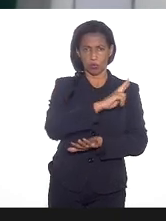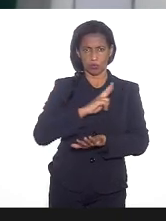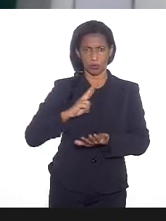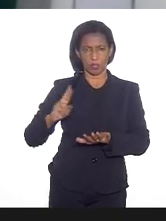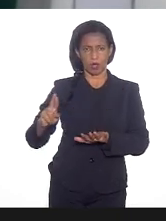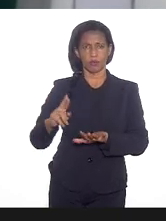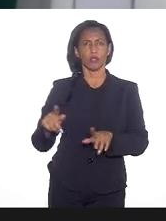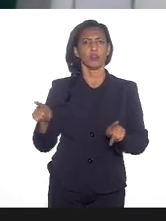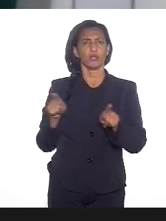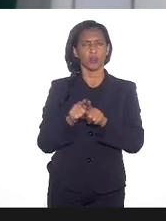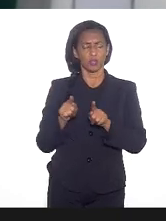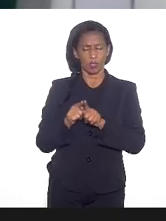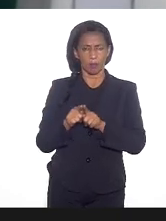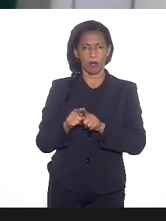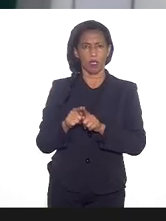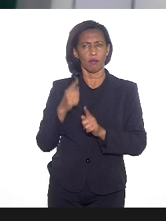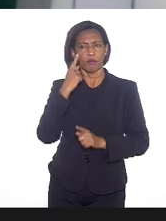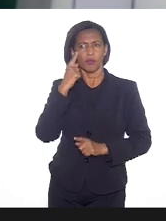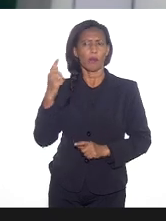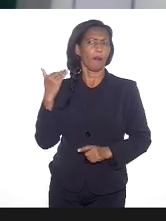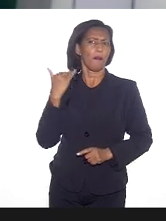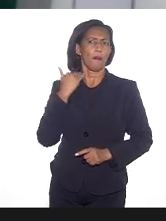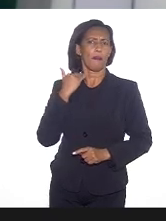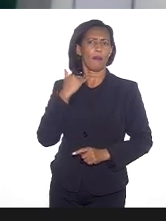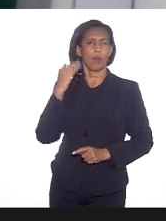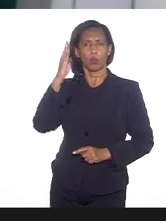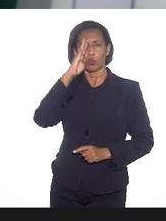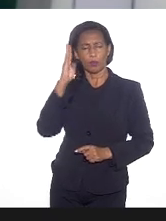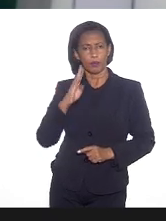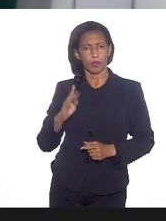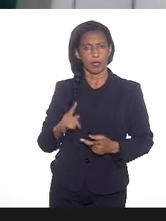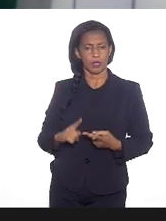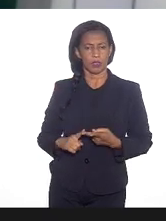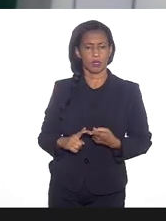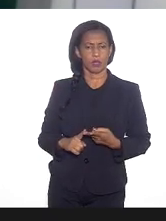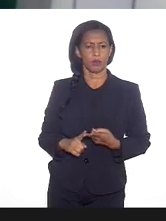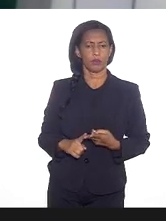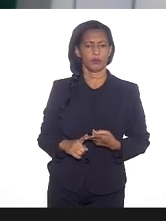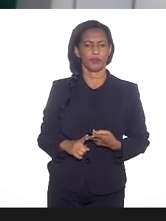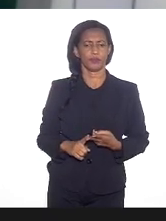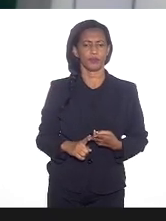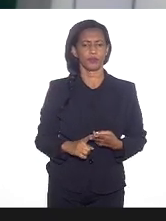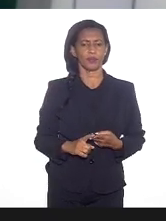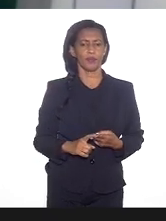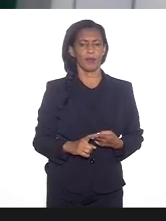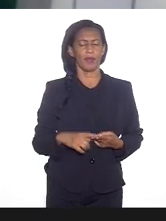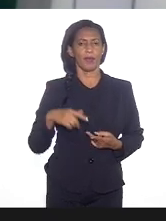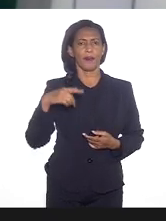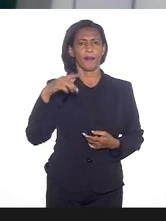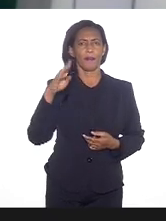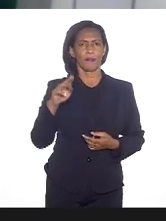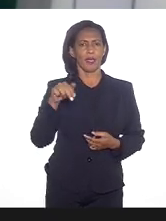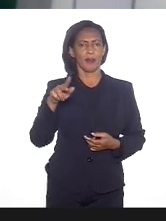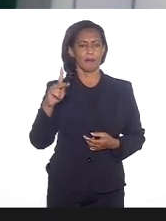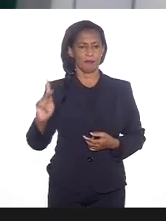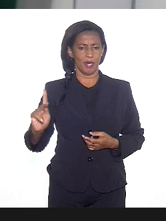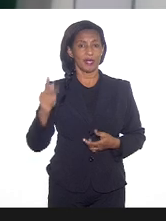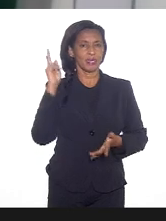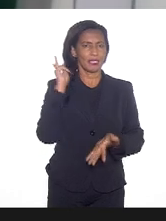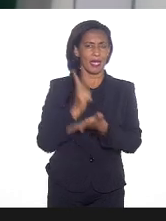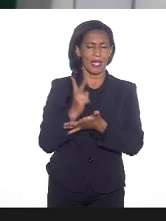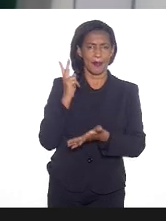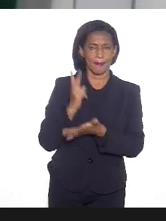cabíveis para que o Banco do Brasil e o BNP Paribas, aliás, deputada Marta Rocha, sempre o BNP Paribas, sempre